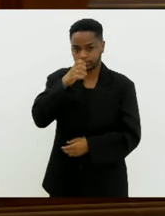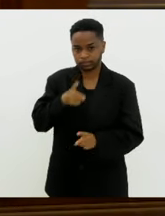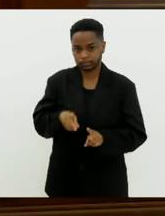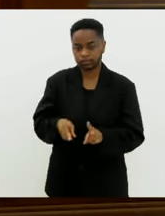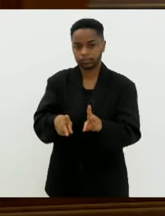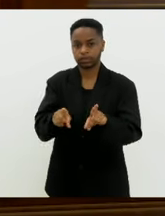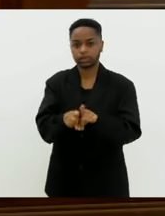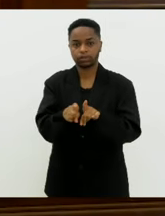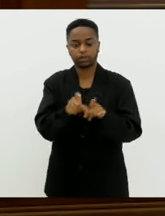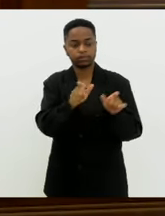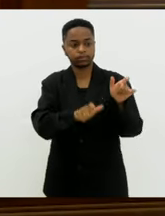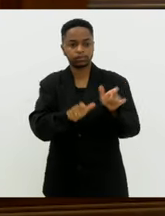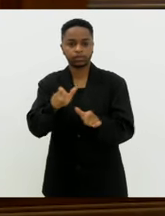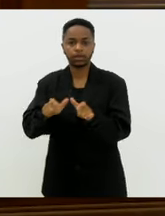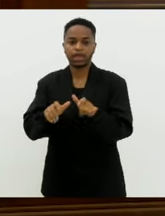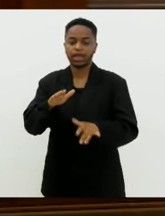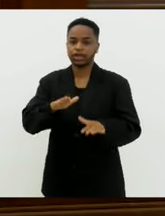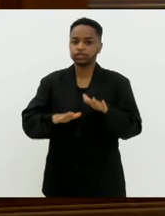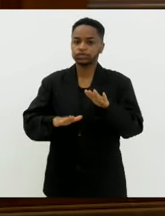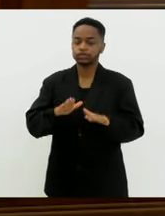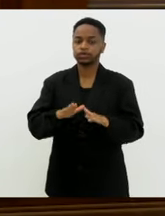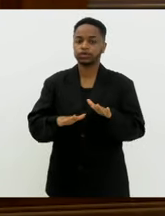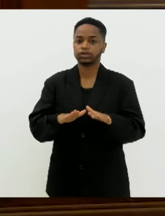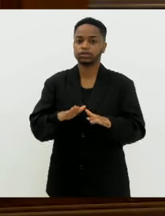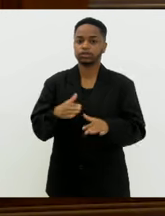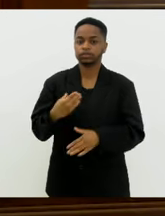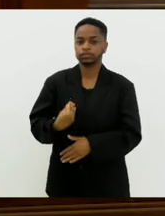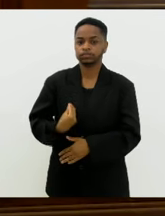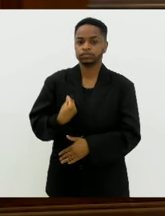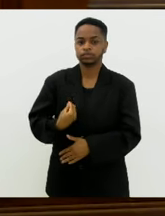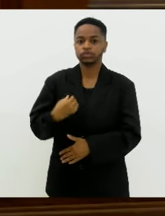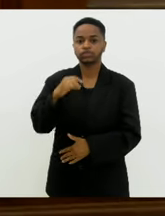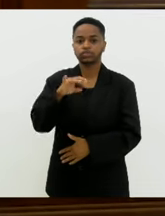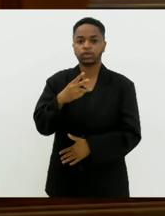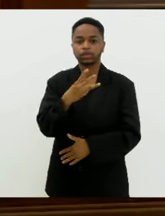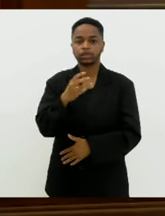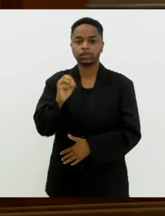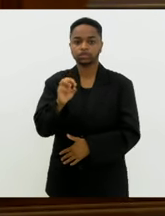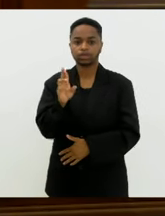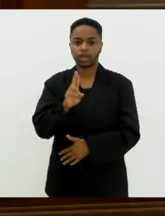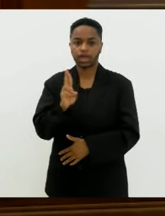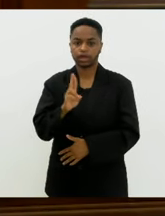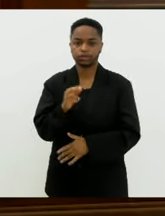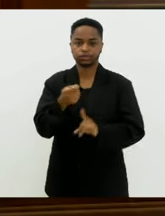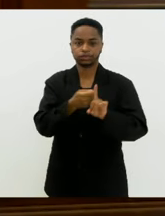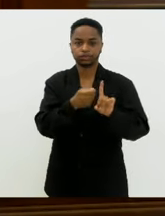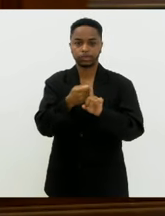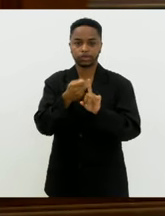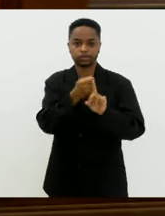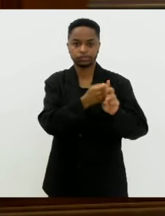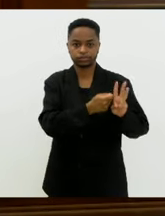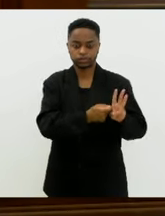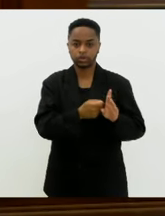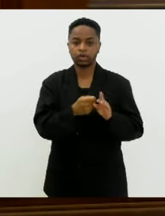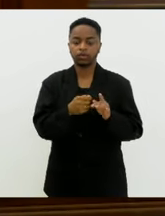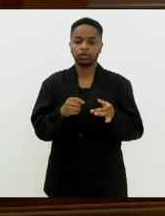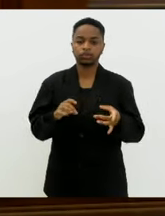que vivem, muitas das vezes, com cerca de R$ 300 por mês, oriundos de